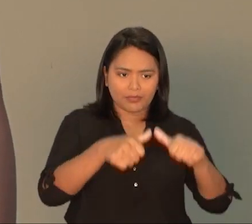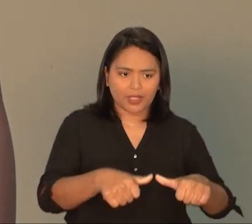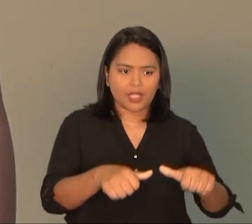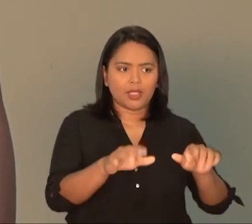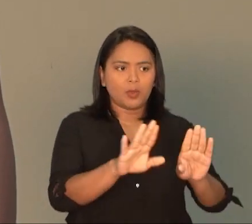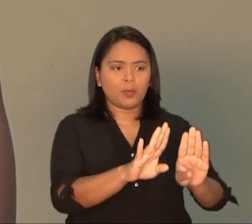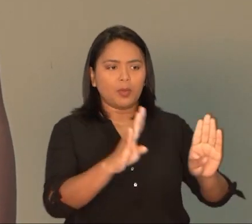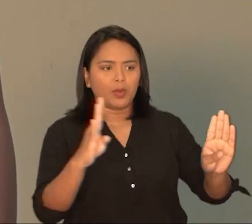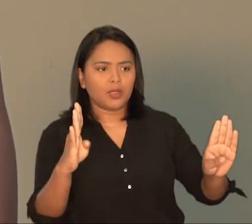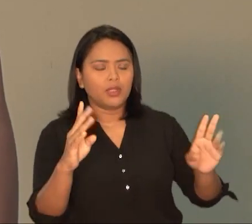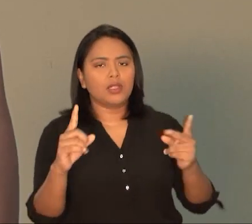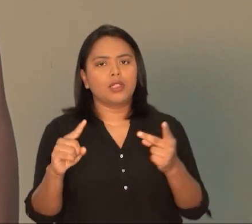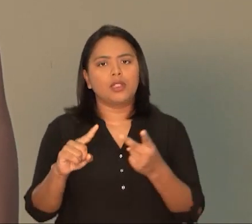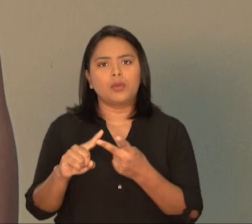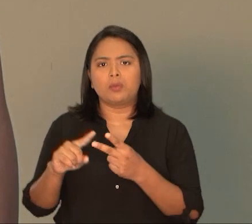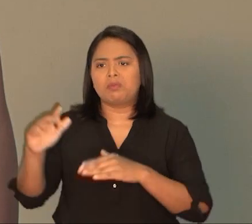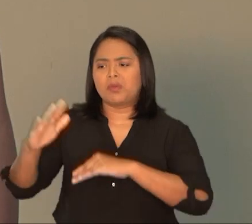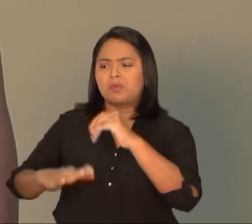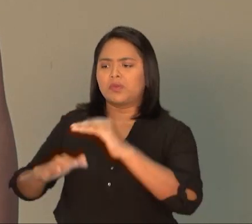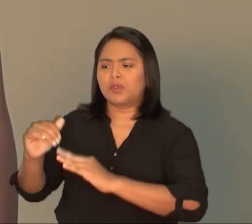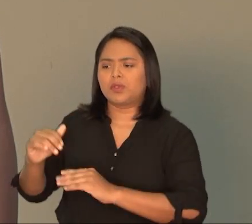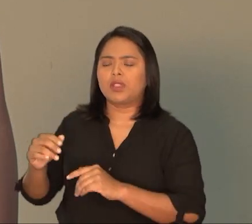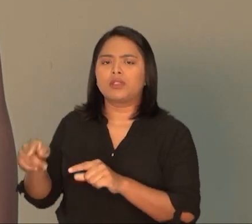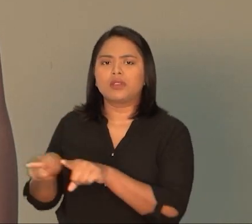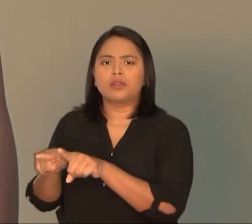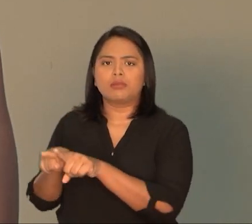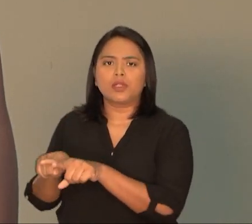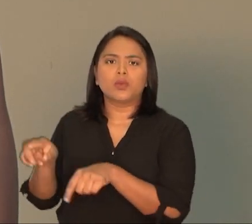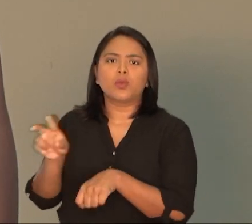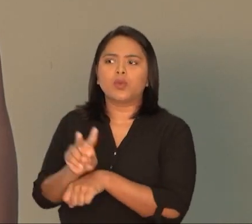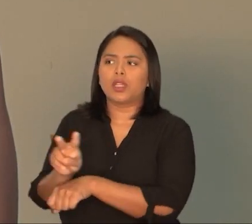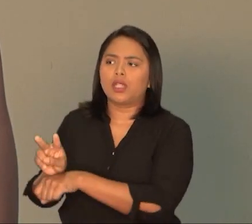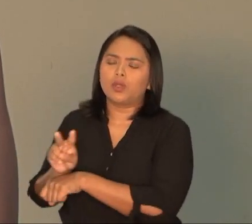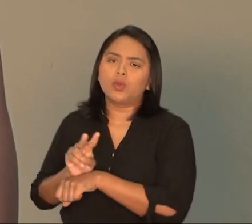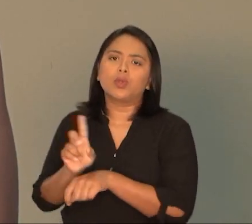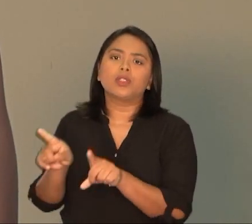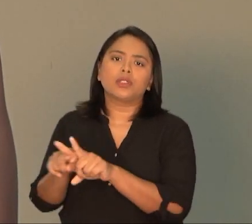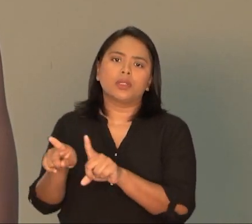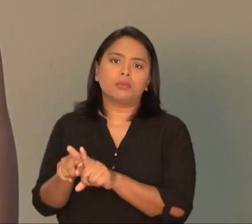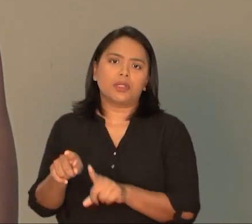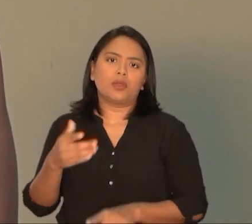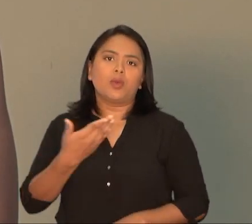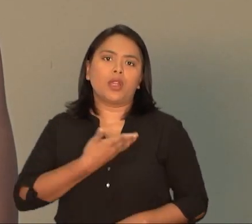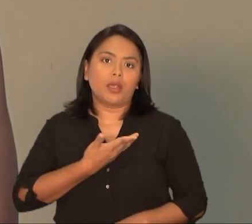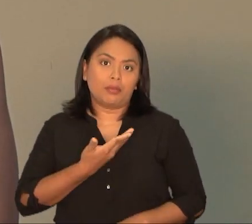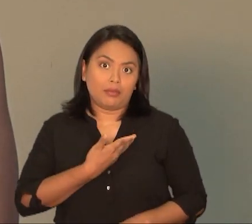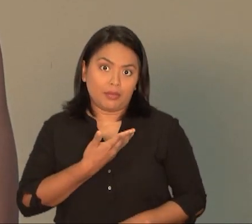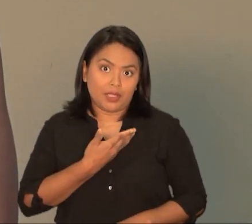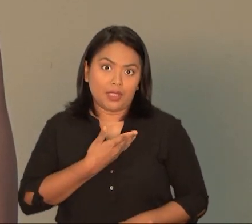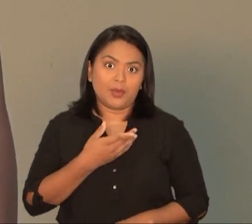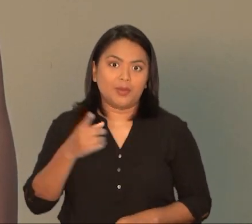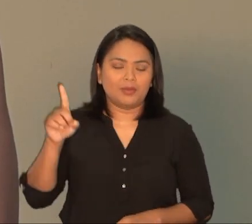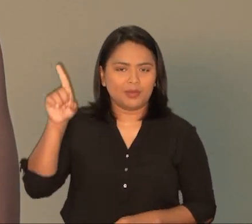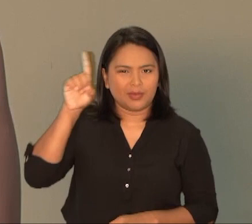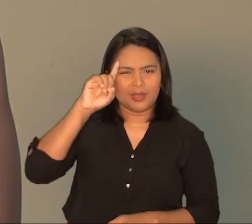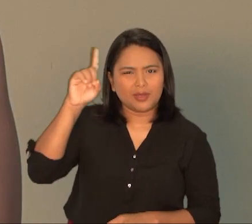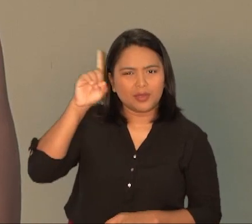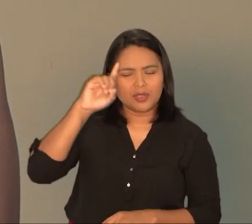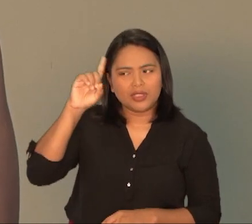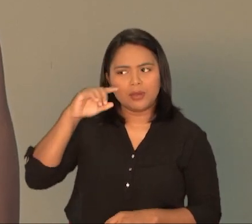e, principalmente, os colegas da sala, as pessoas que vão lidar com ele ali